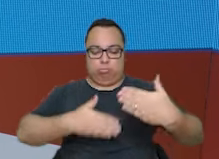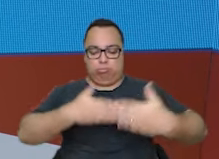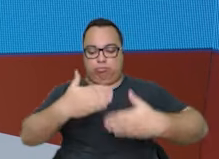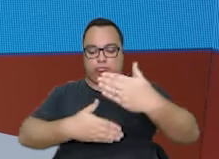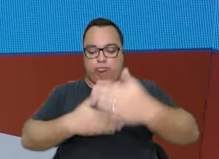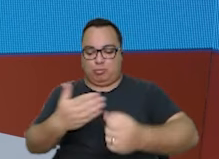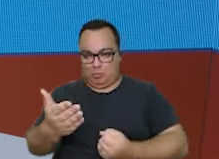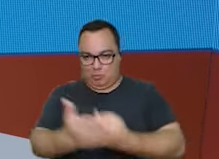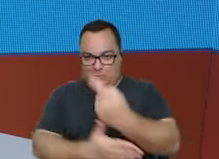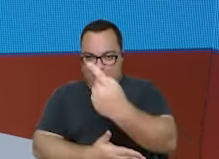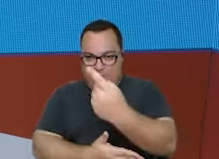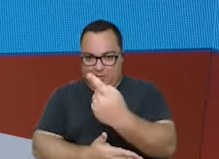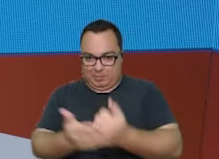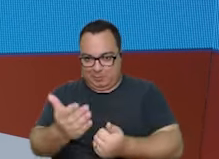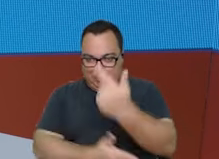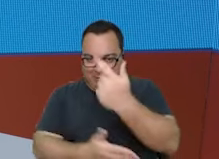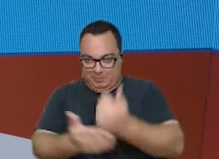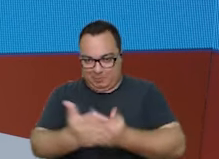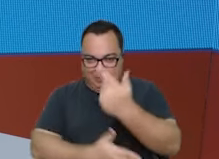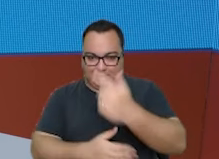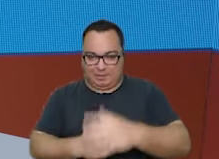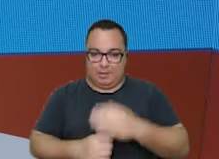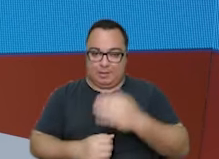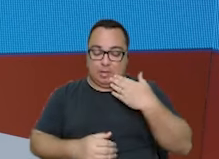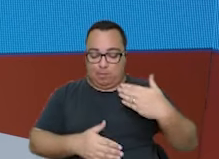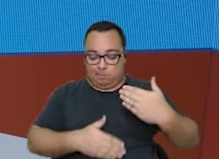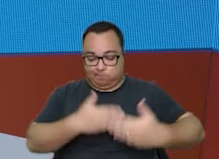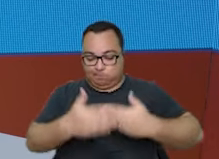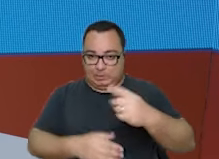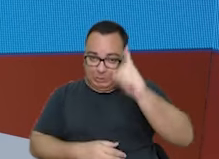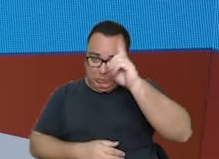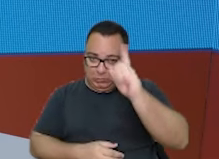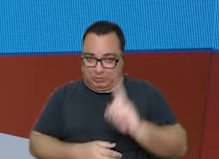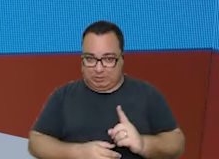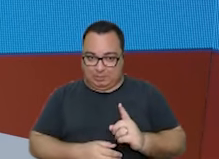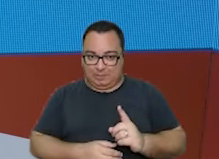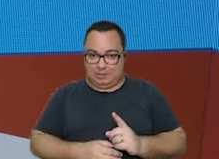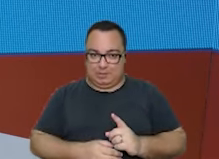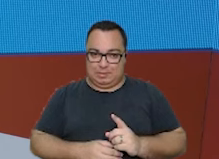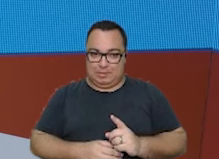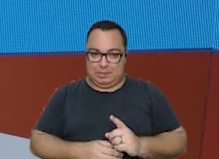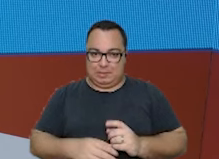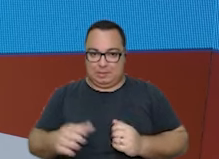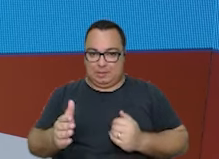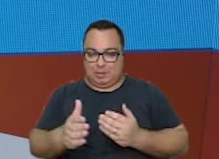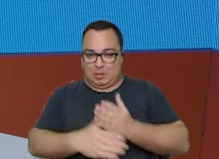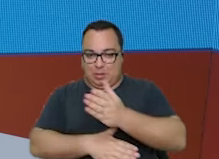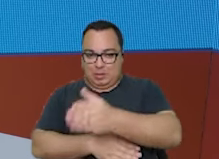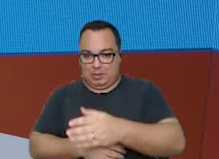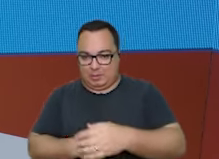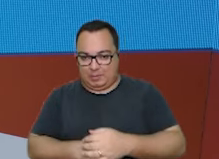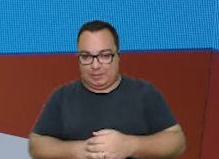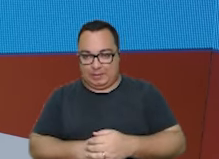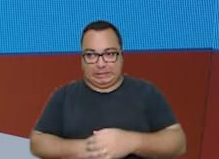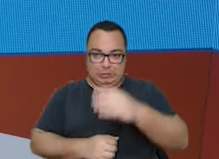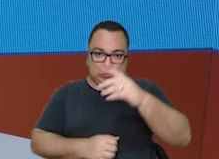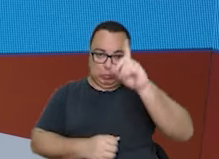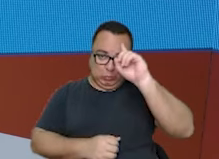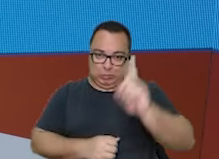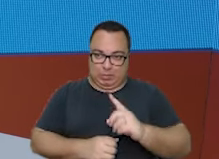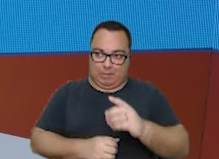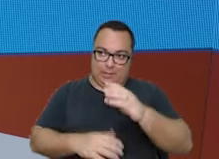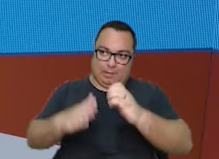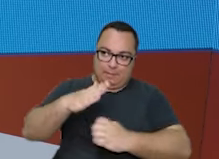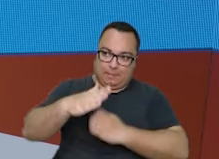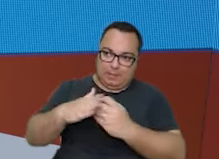o cliente percorre desde o momento que ele nem sabe que você existe talvez nem sabe o que ele o que ele quer ali com com